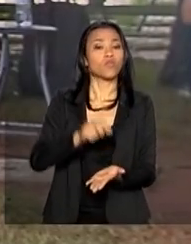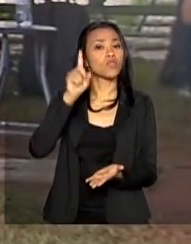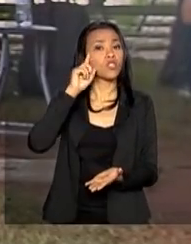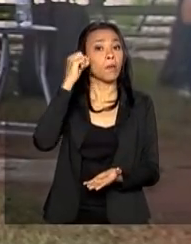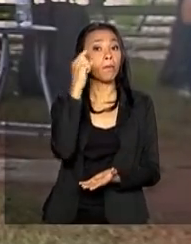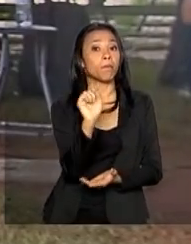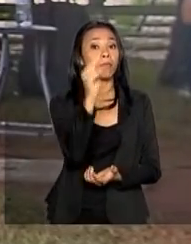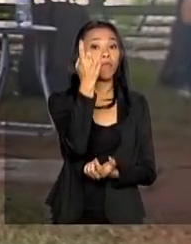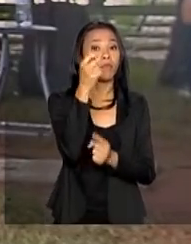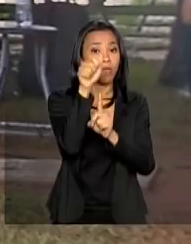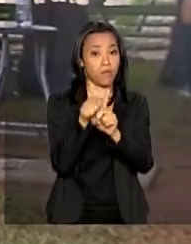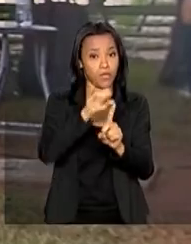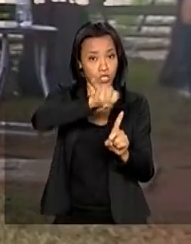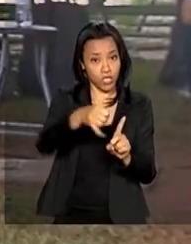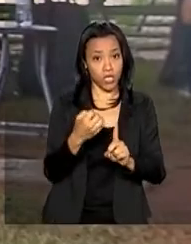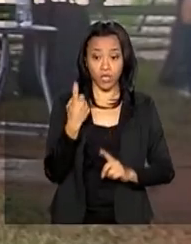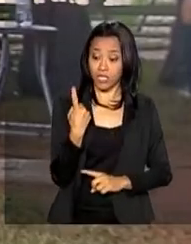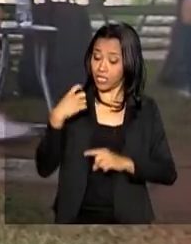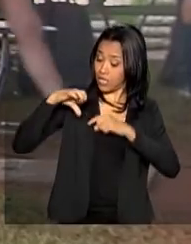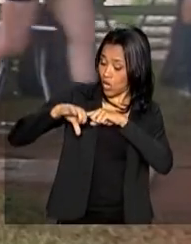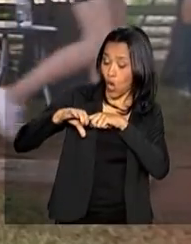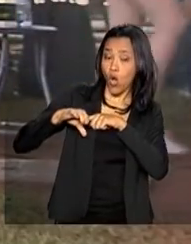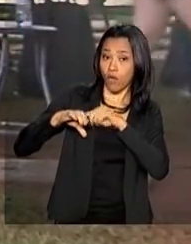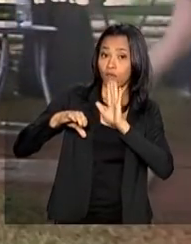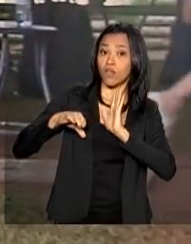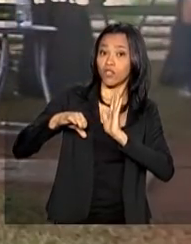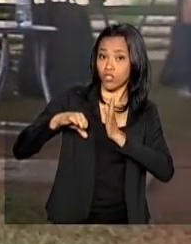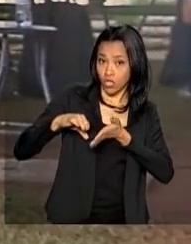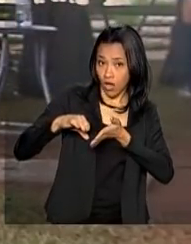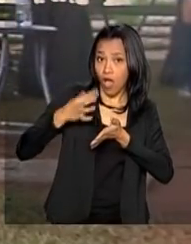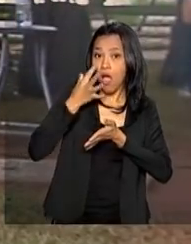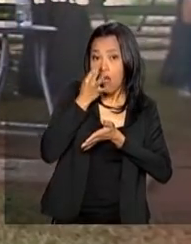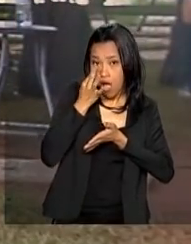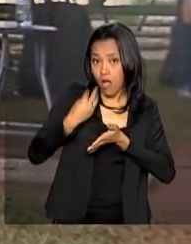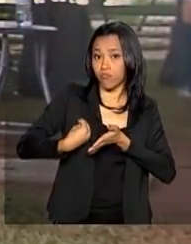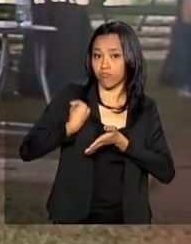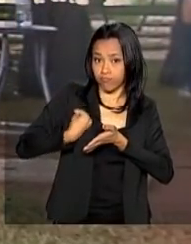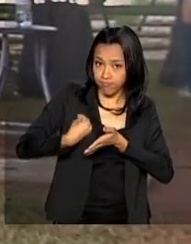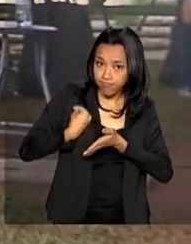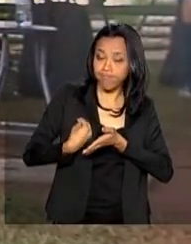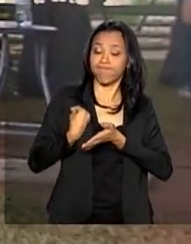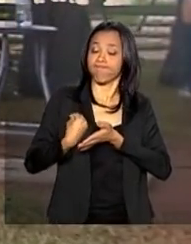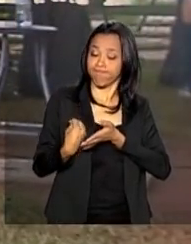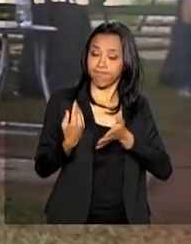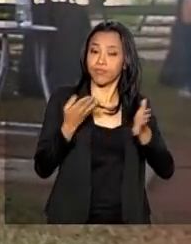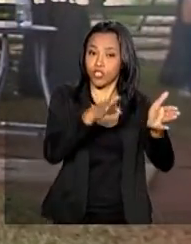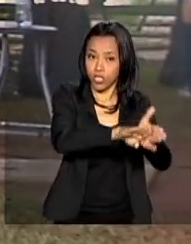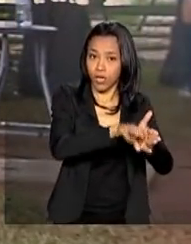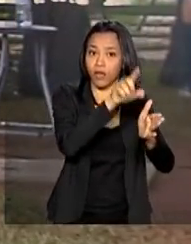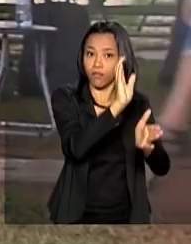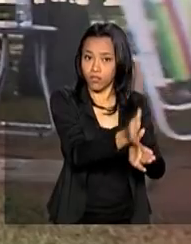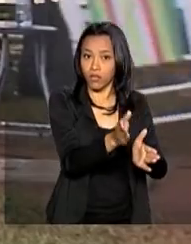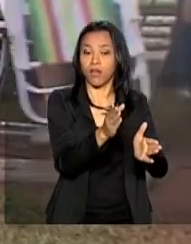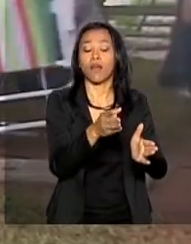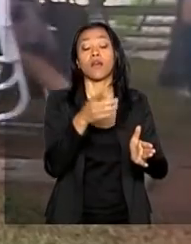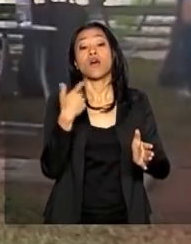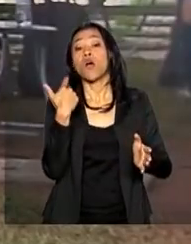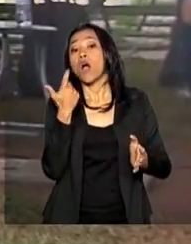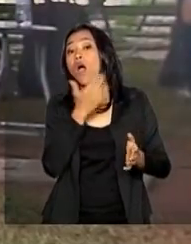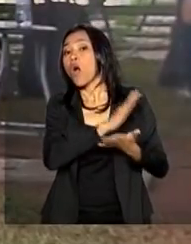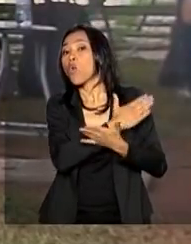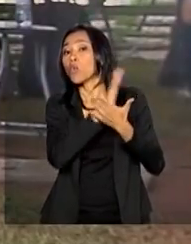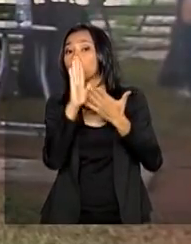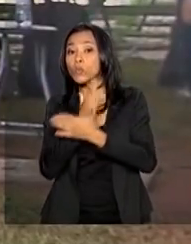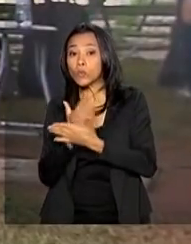de janeiro, 19 já estão presentes aí nessa reunião. Alguns estados enviaram